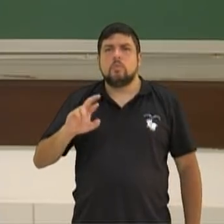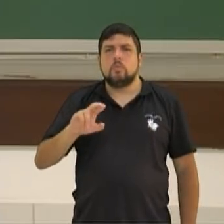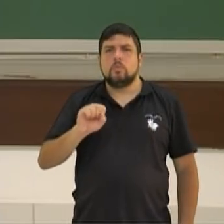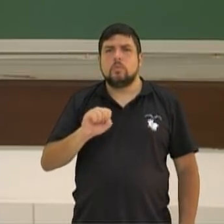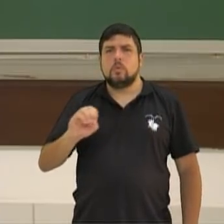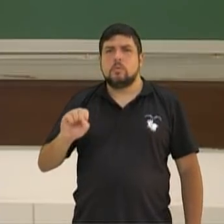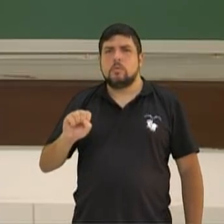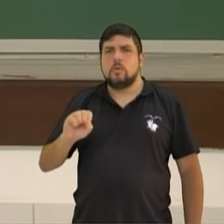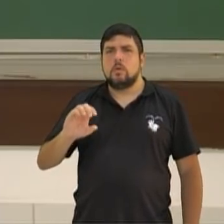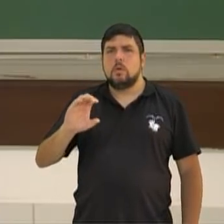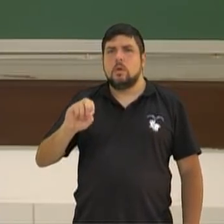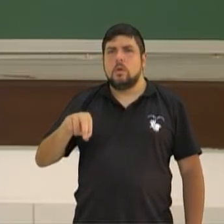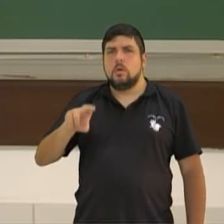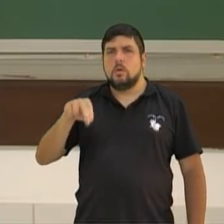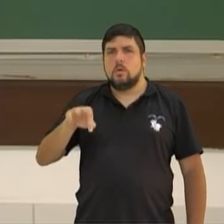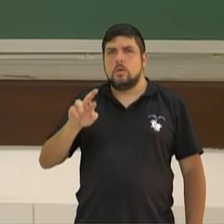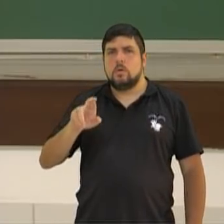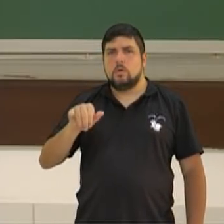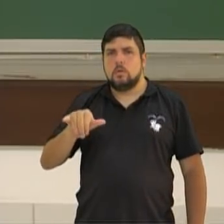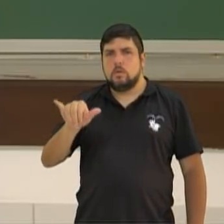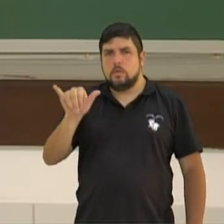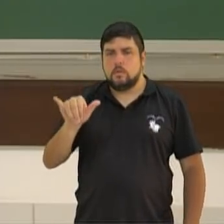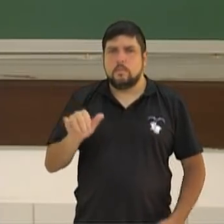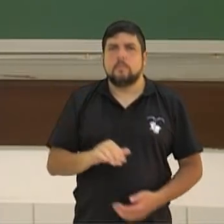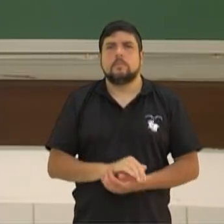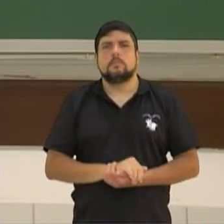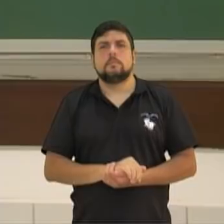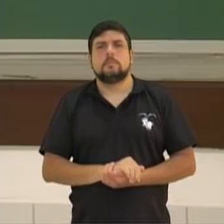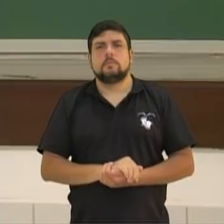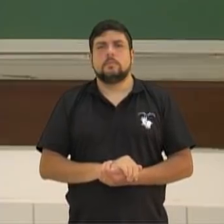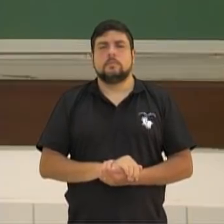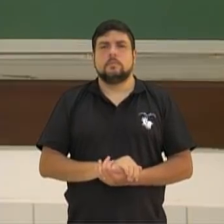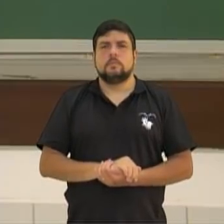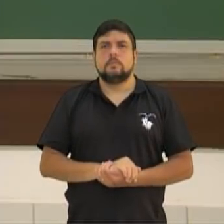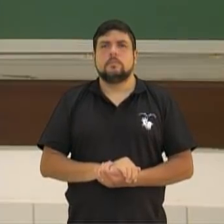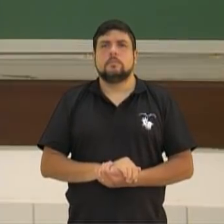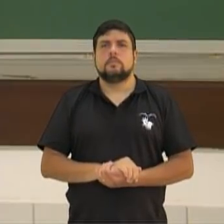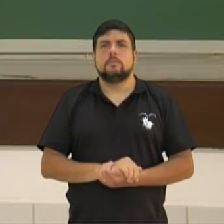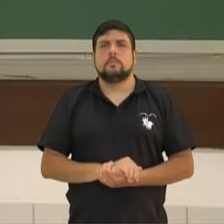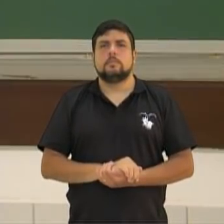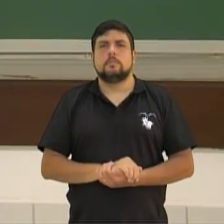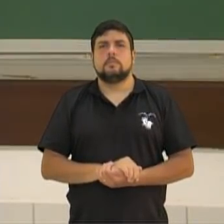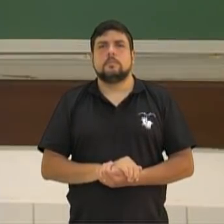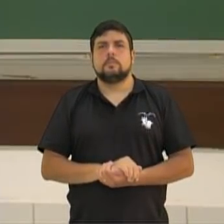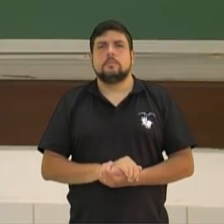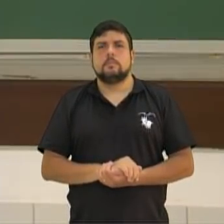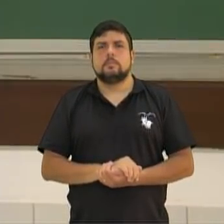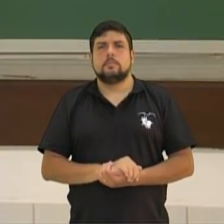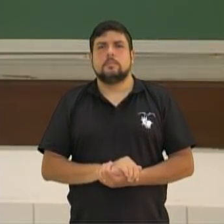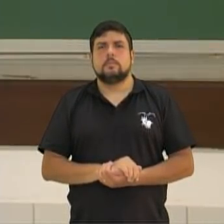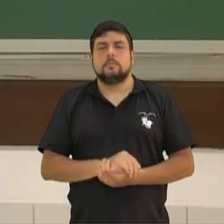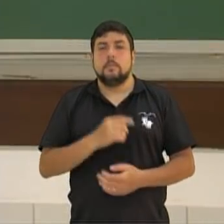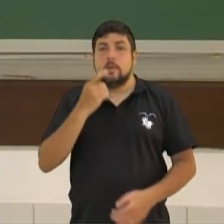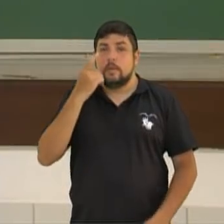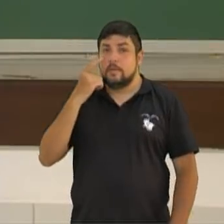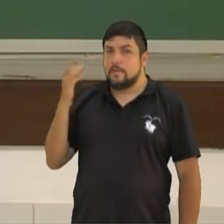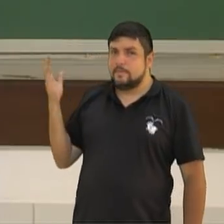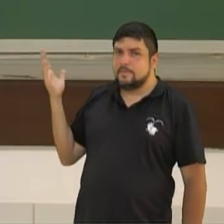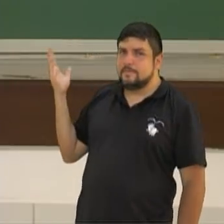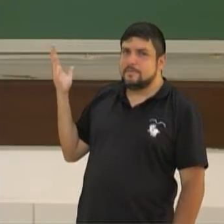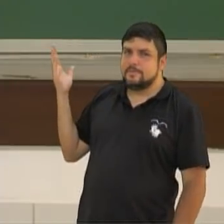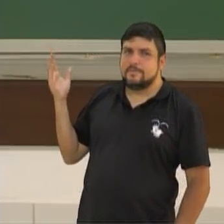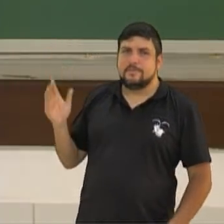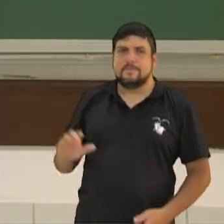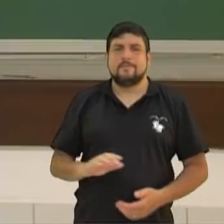dos praticantes do mountain bike na modalidade do cross country. Por exemplo, né, esse nosso